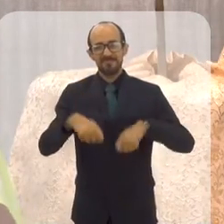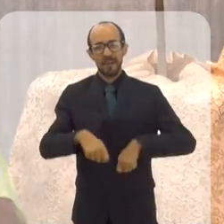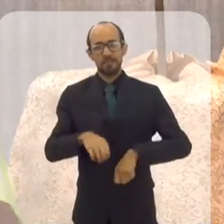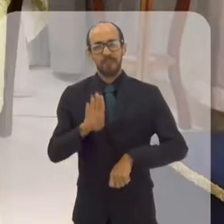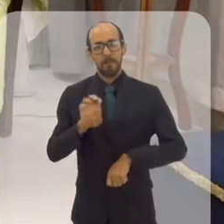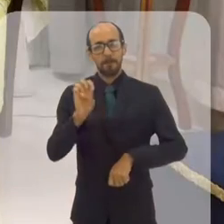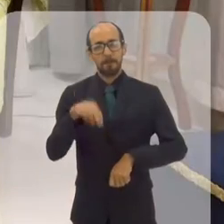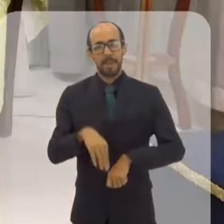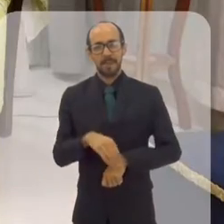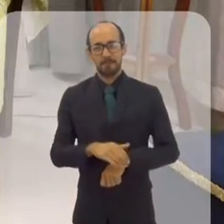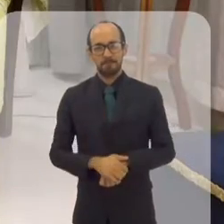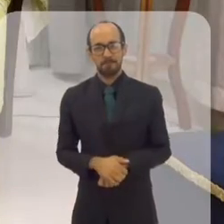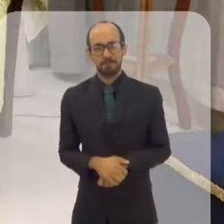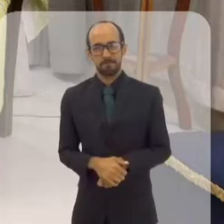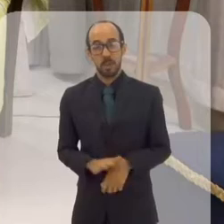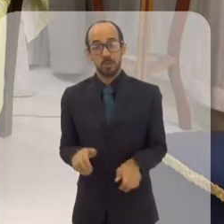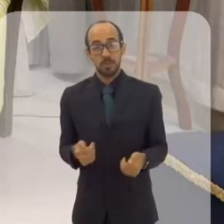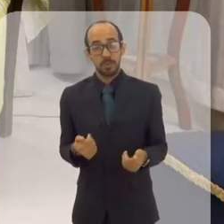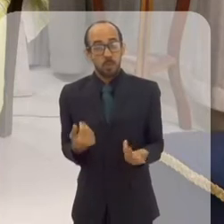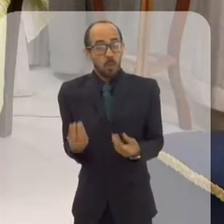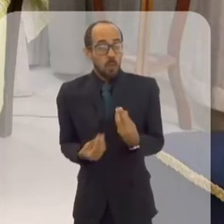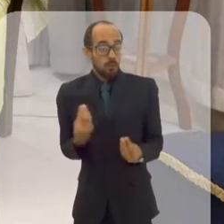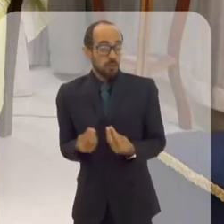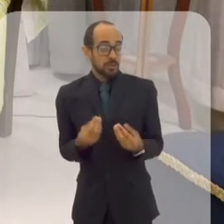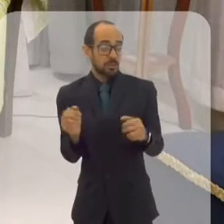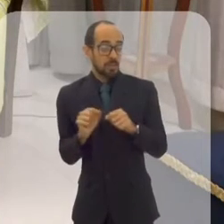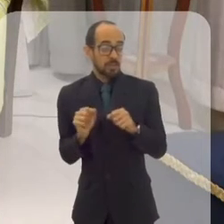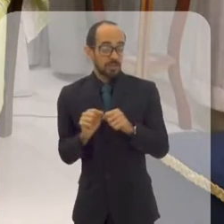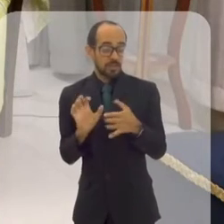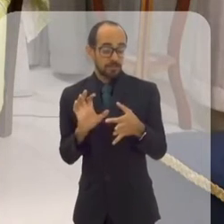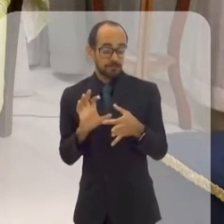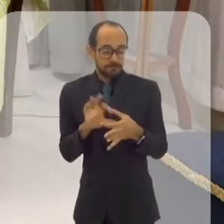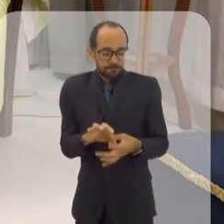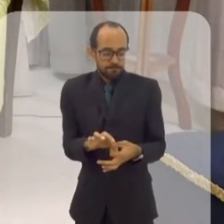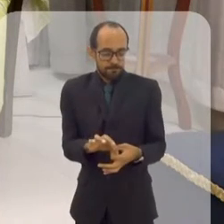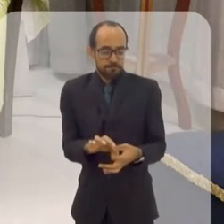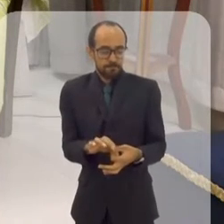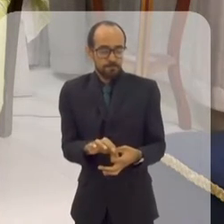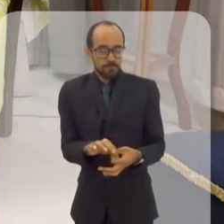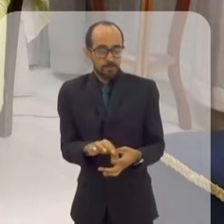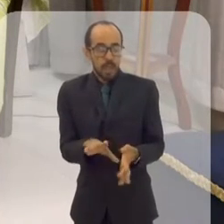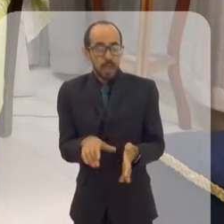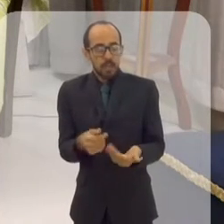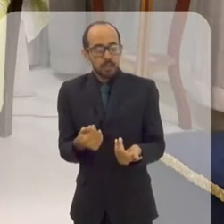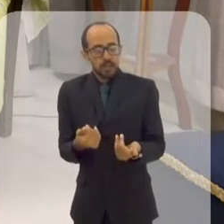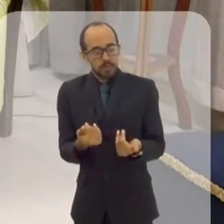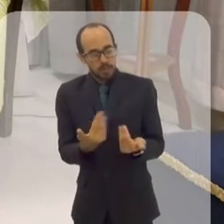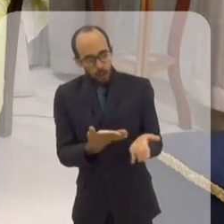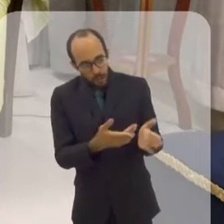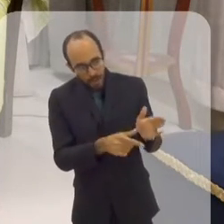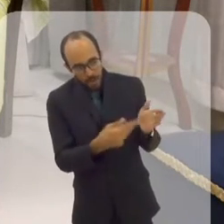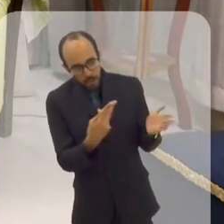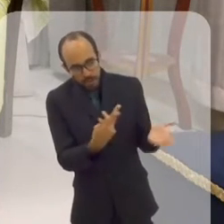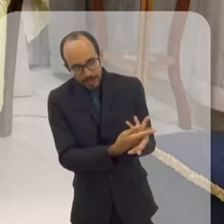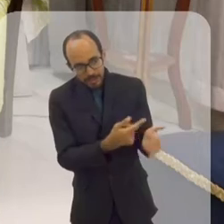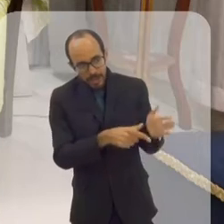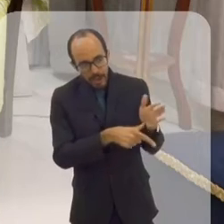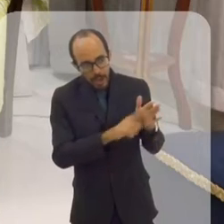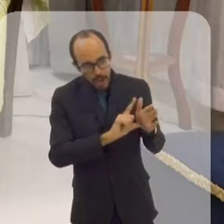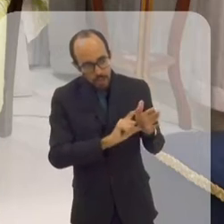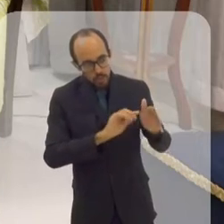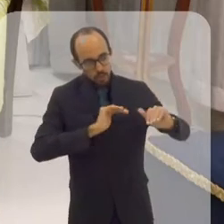manter bem E aí você tá bem como é que você vai fazer essa conexão essa introspecção eu tô acontece antes de você começar os